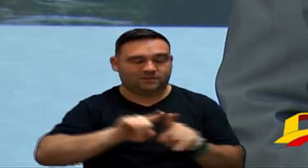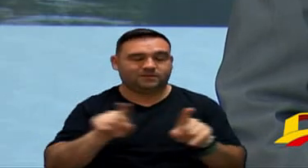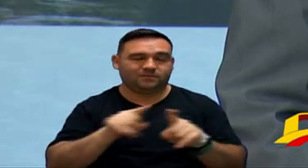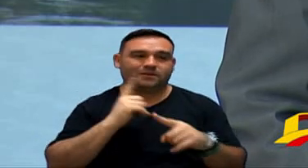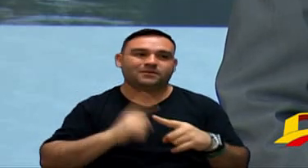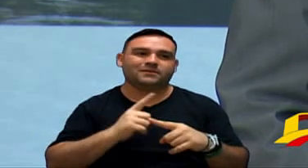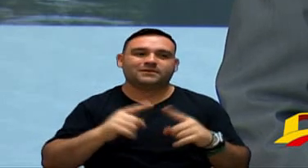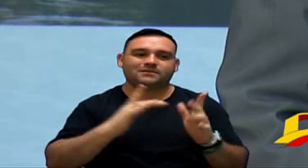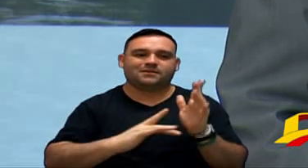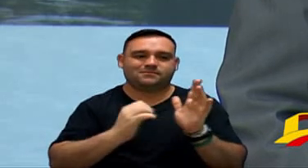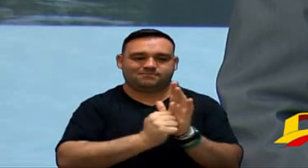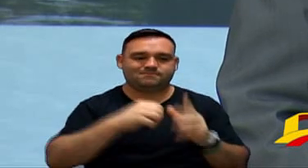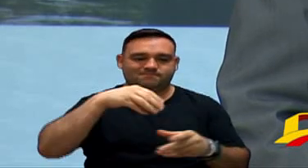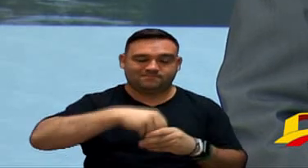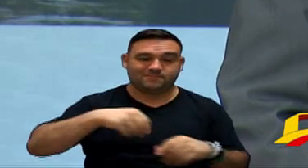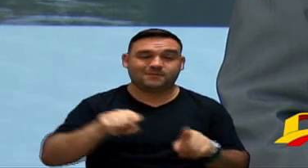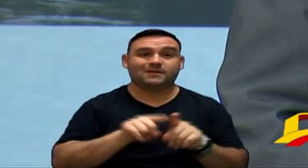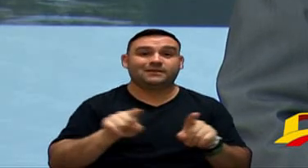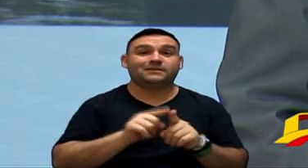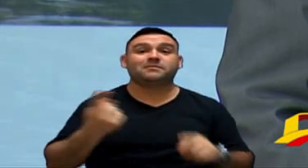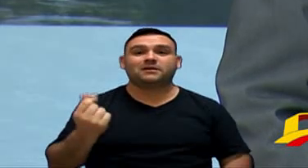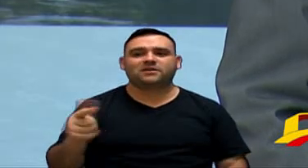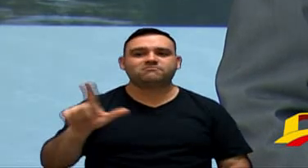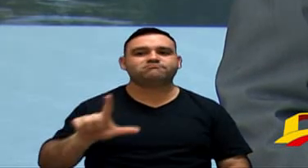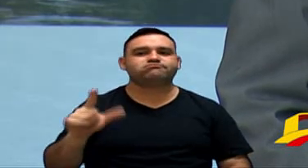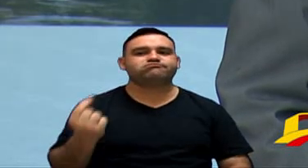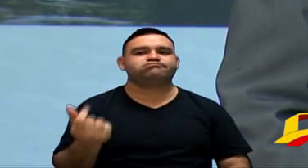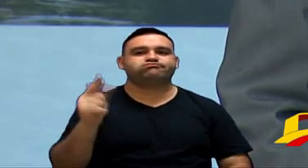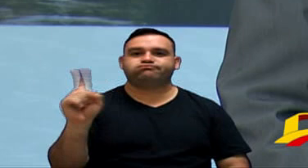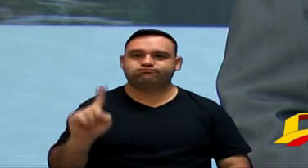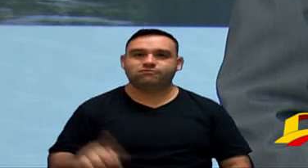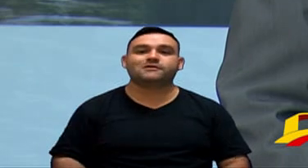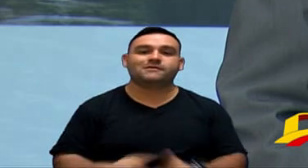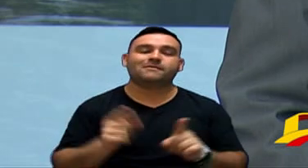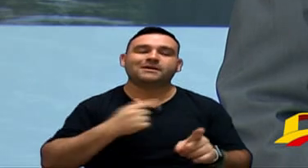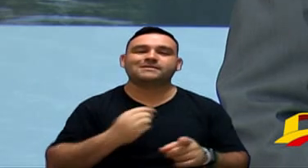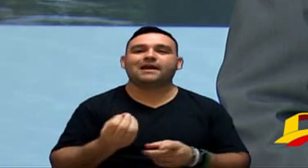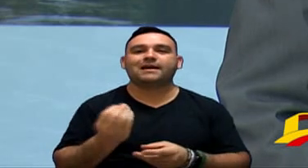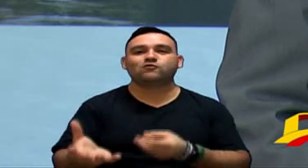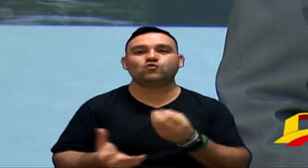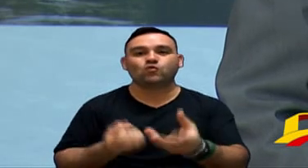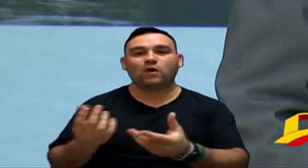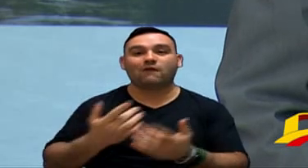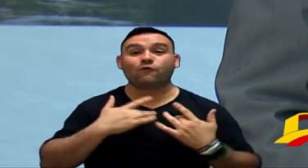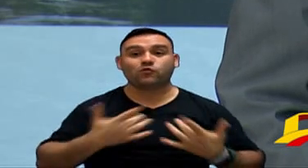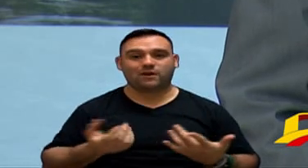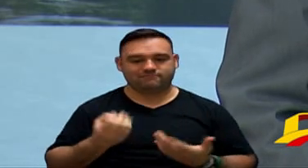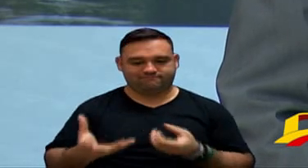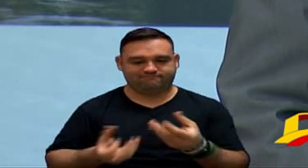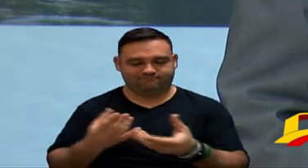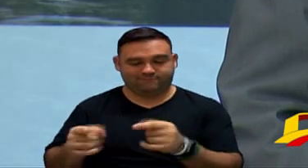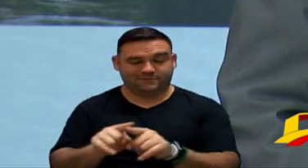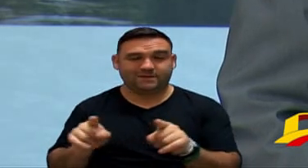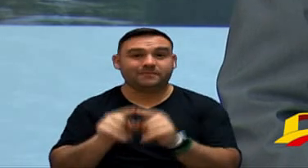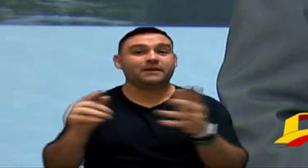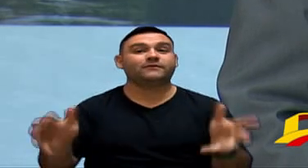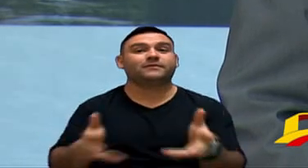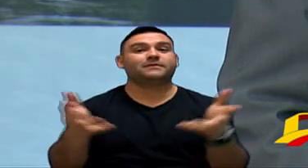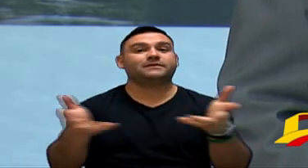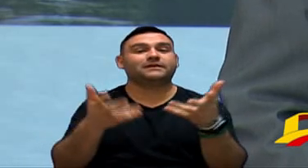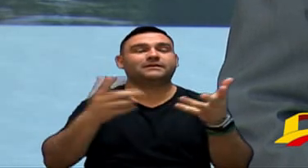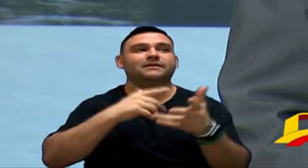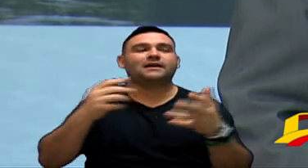regularmente cadastrado e sem finalidade lucrativa por meio de doações de insumos ou fomento de eventos